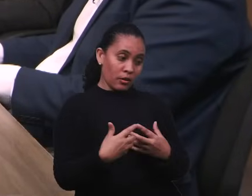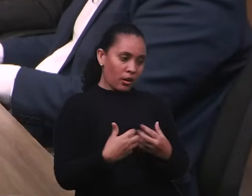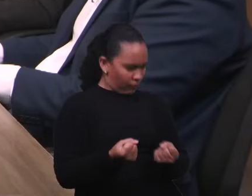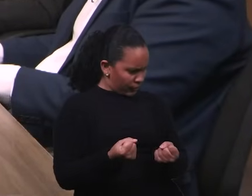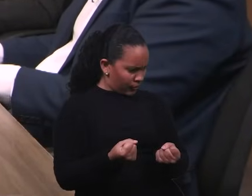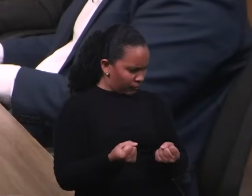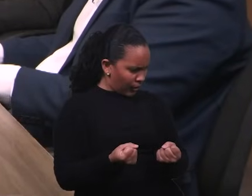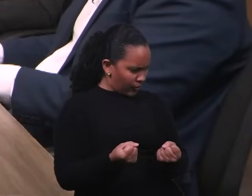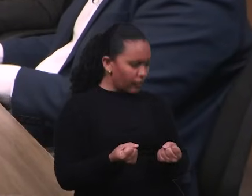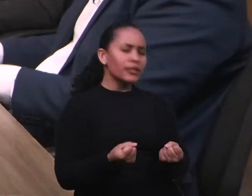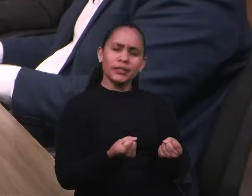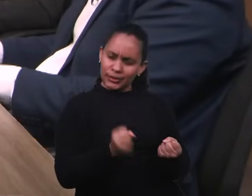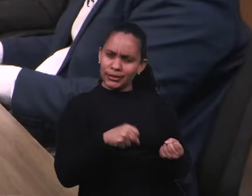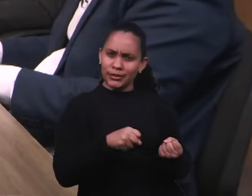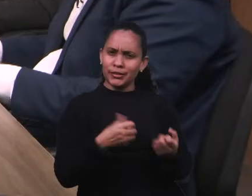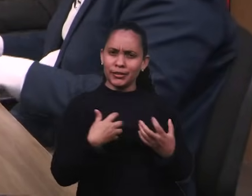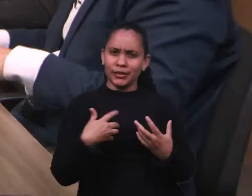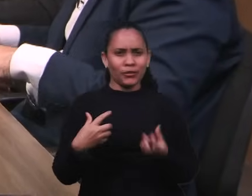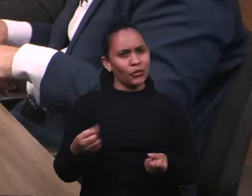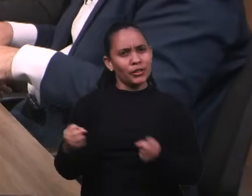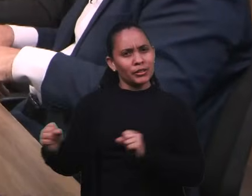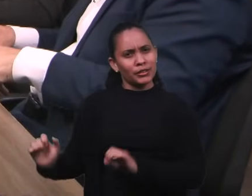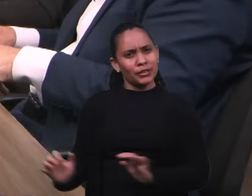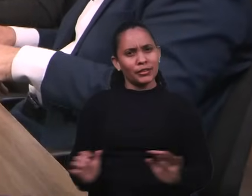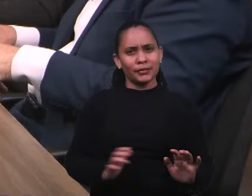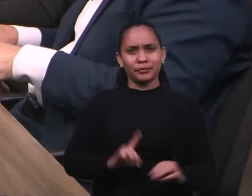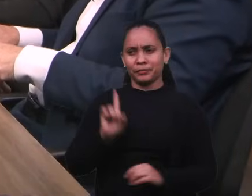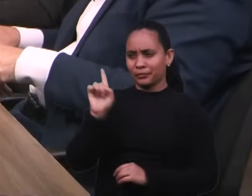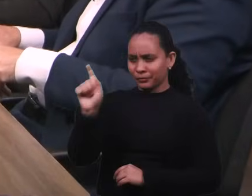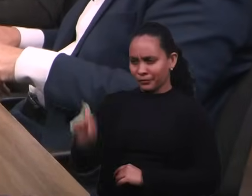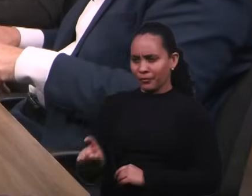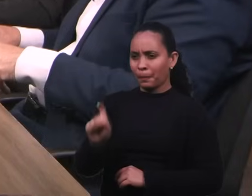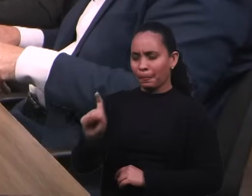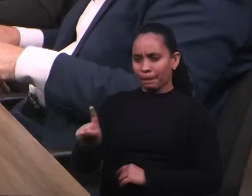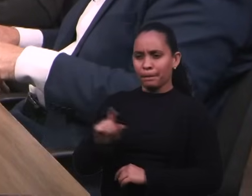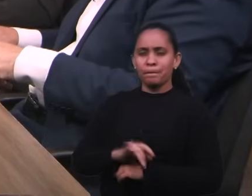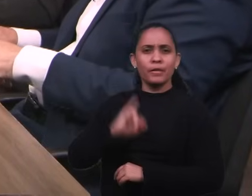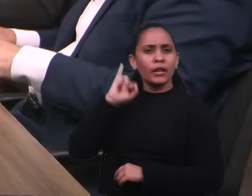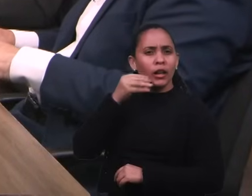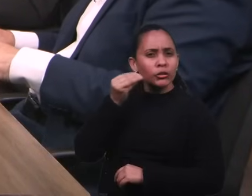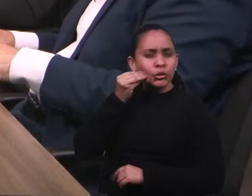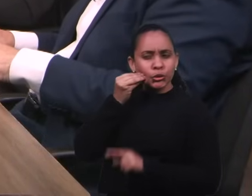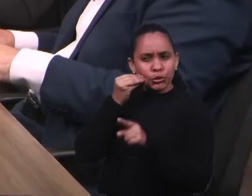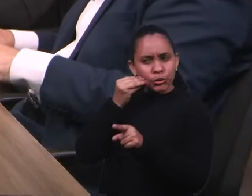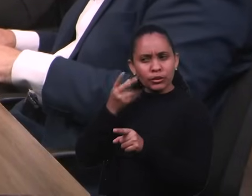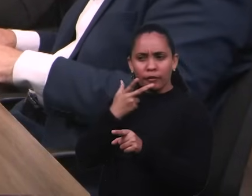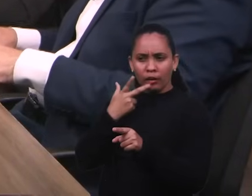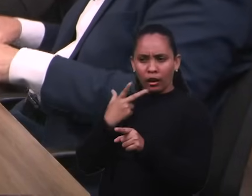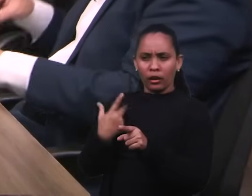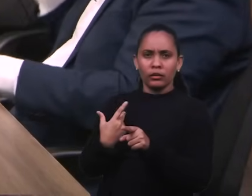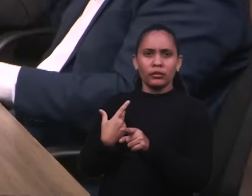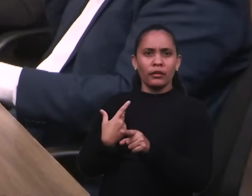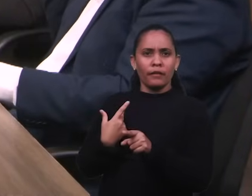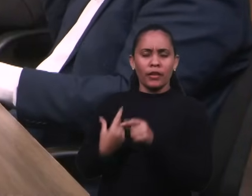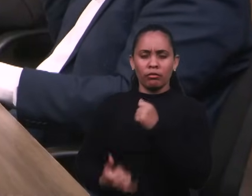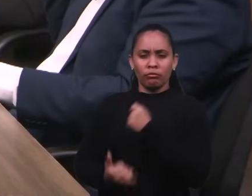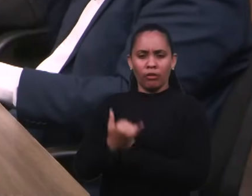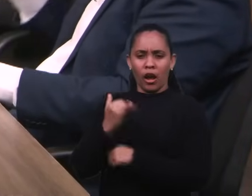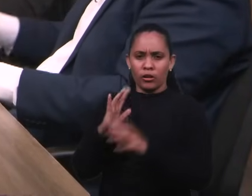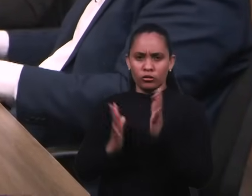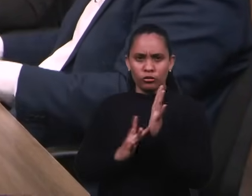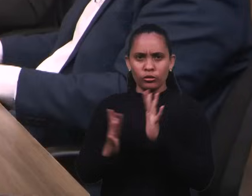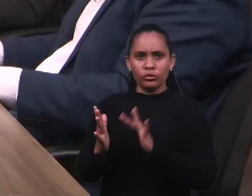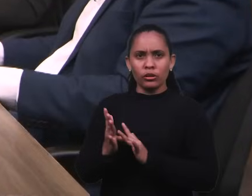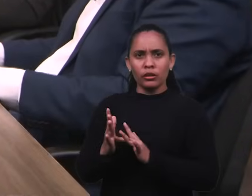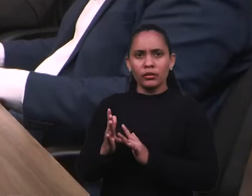vou aceitar. Aí, o William bem colocou a de Judas, né? Quando o Judas veio trair Jesus,